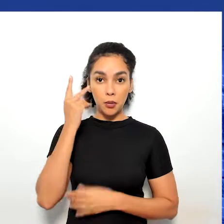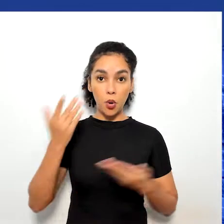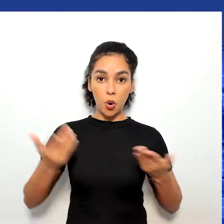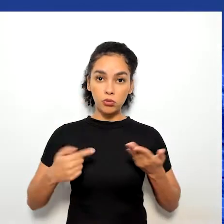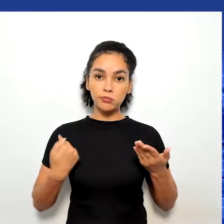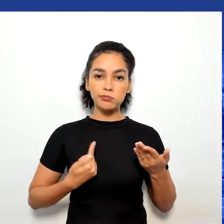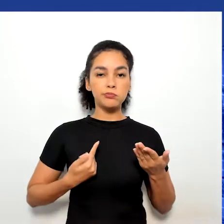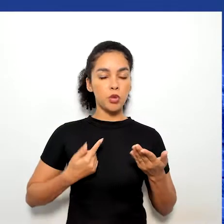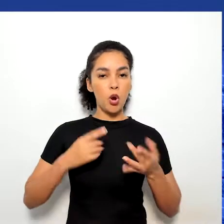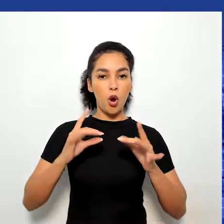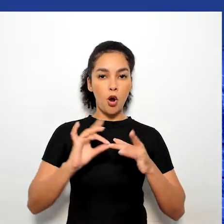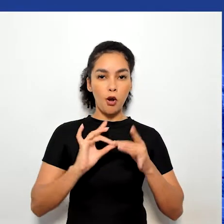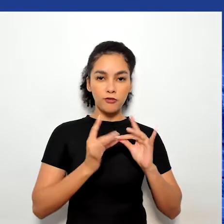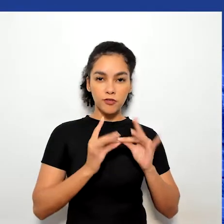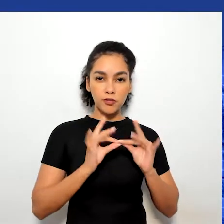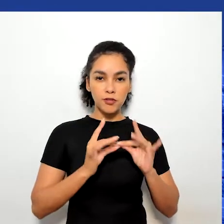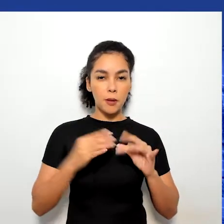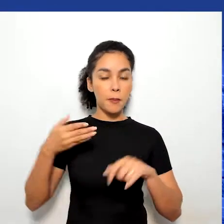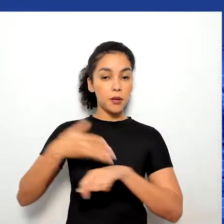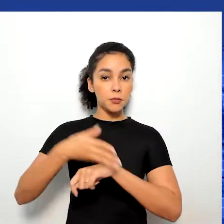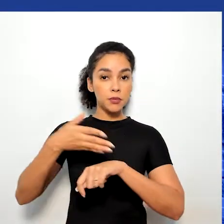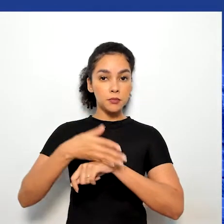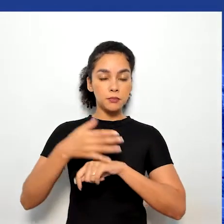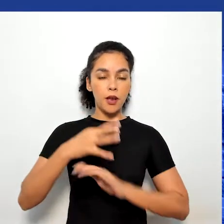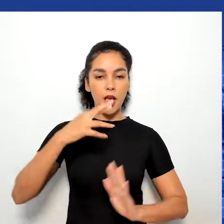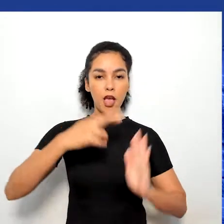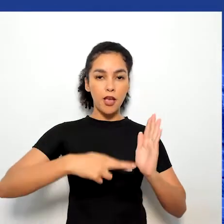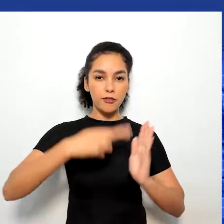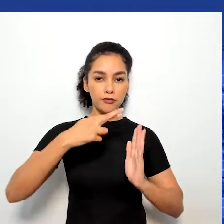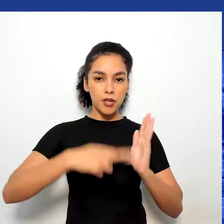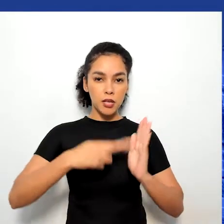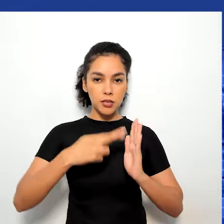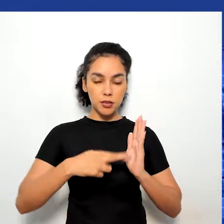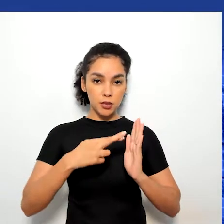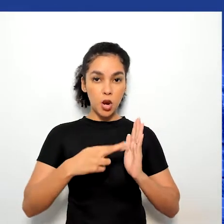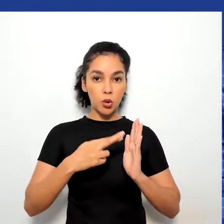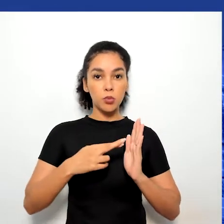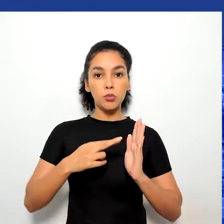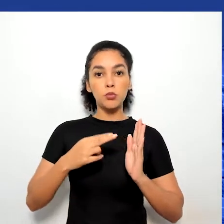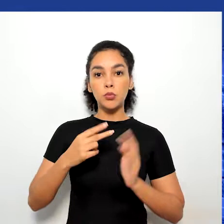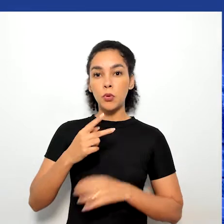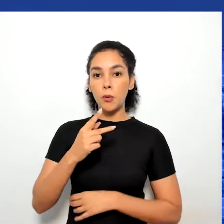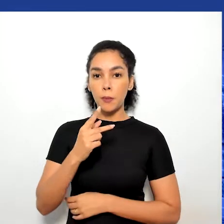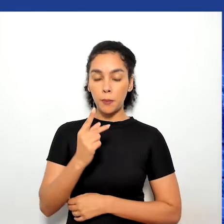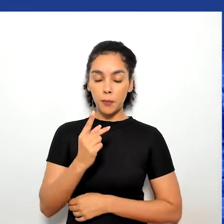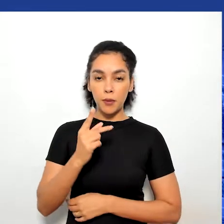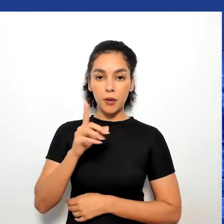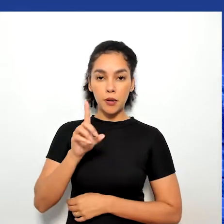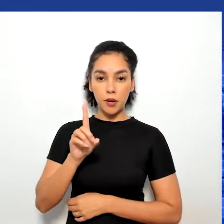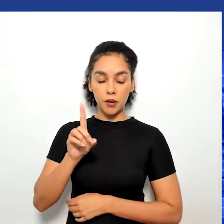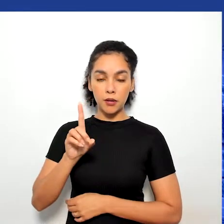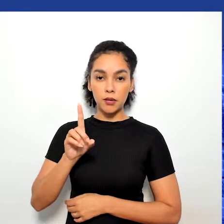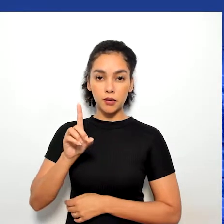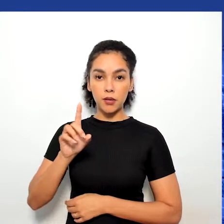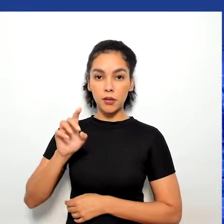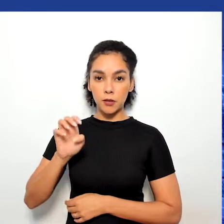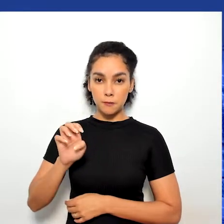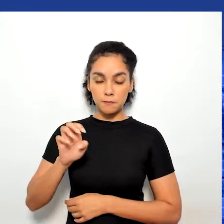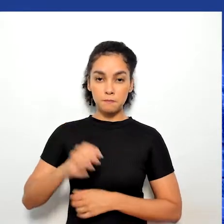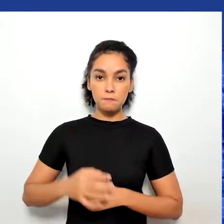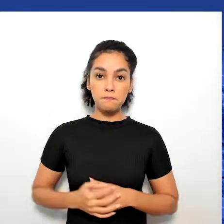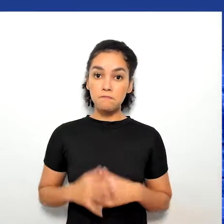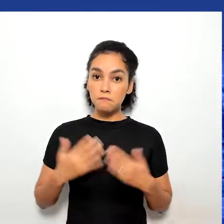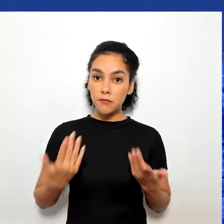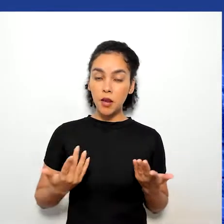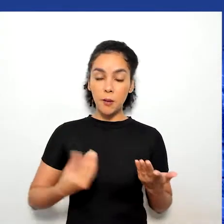oficina participativa para a revisão intermediária do Plano Diretor Estratégico de forma presencial. Essa oficina